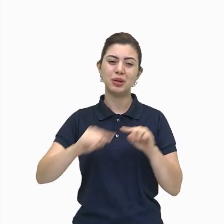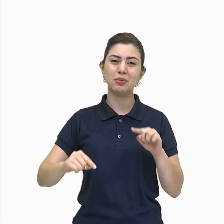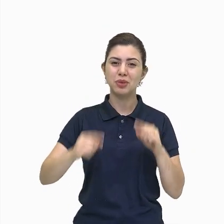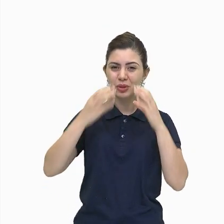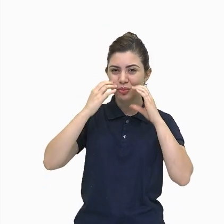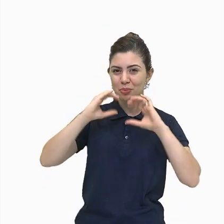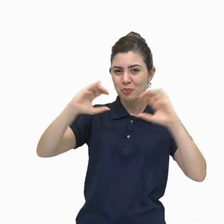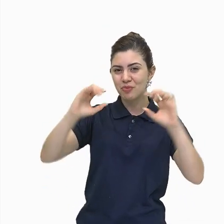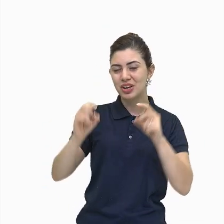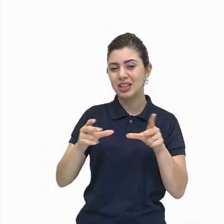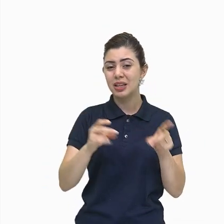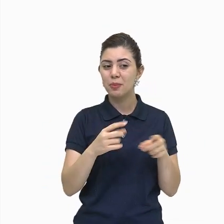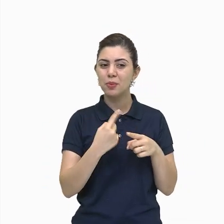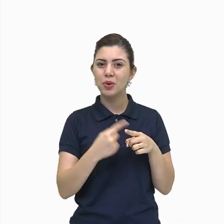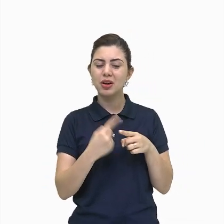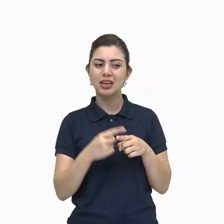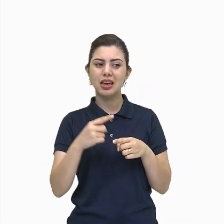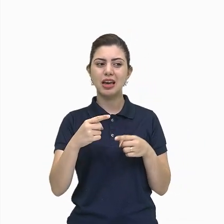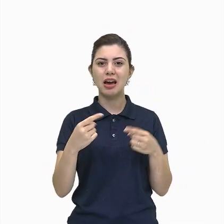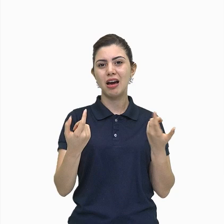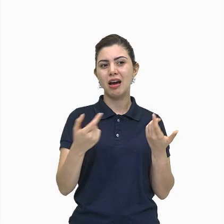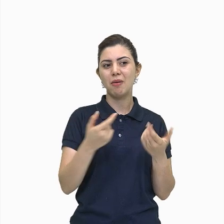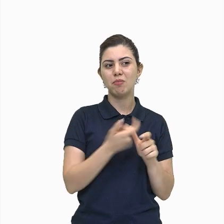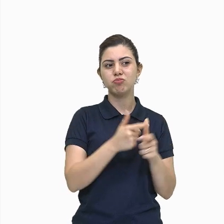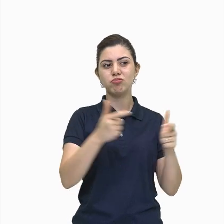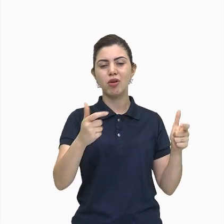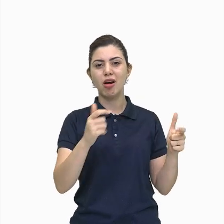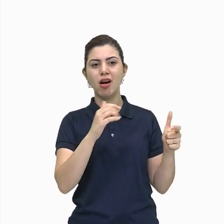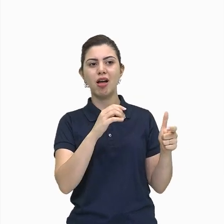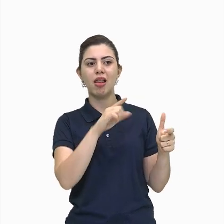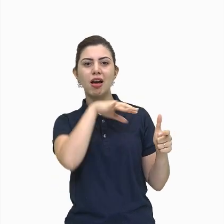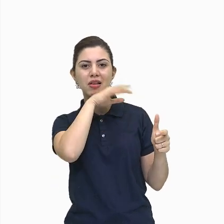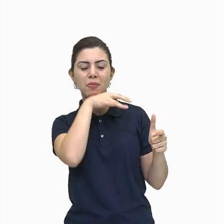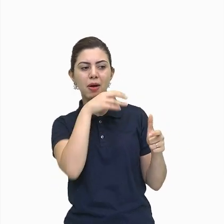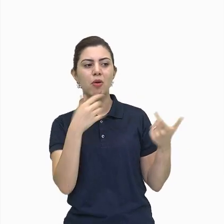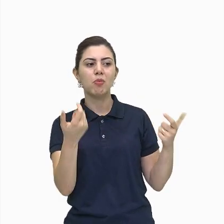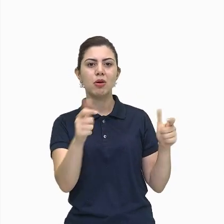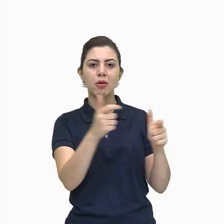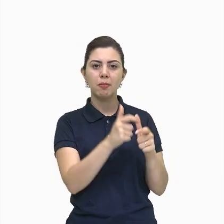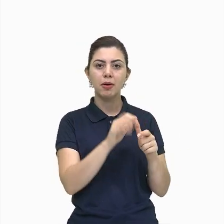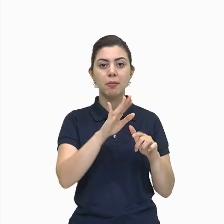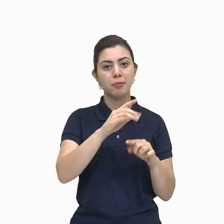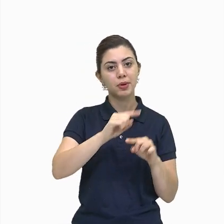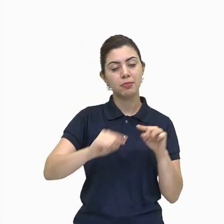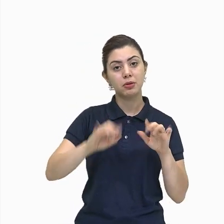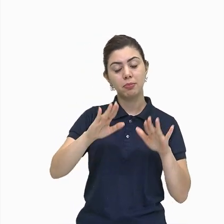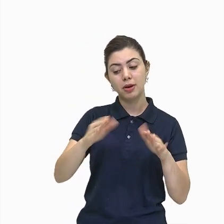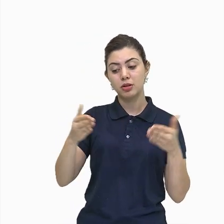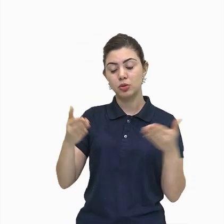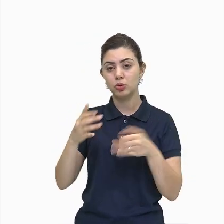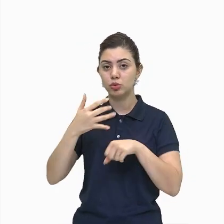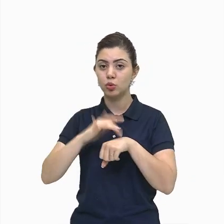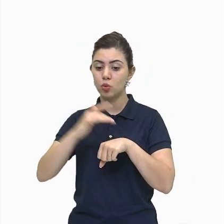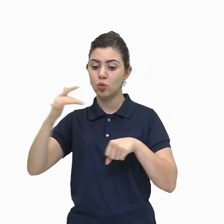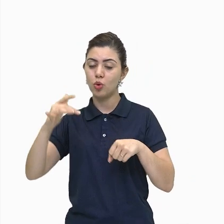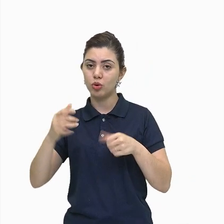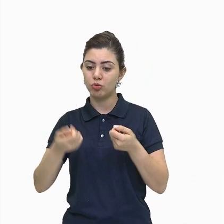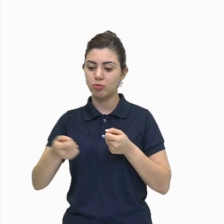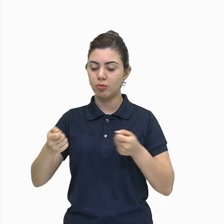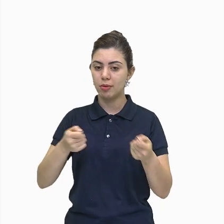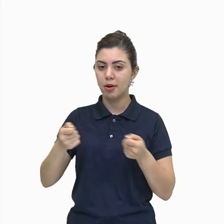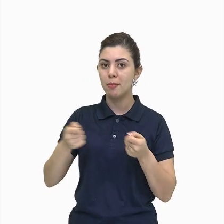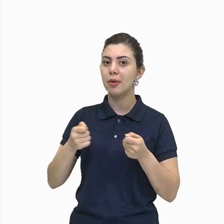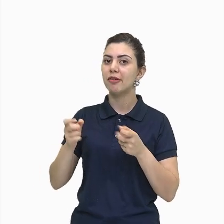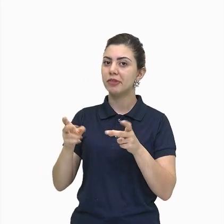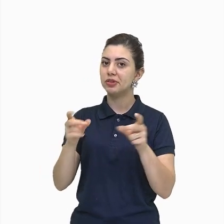ali, então ali à beira de serem extintos, então esse comércio desse tipo de material hoje é proibido, mas o ouro ainda é comercializado em